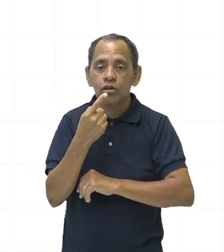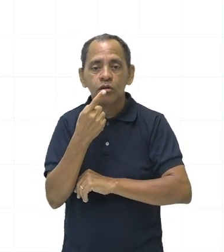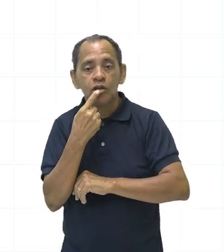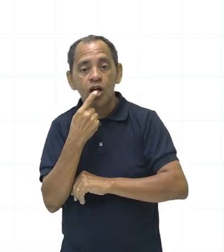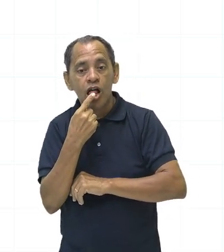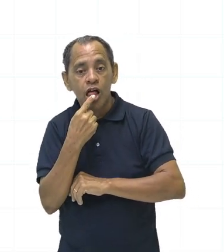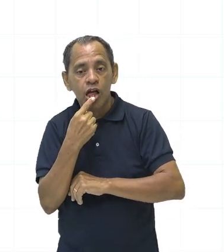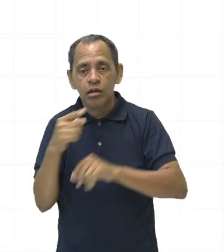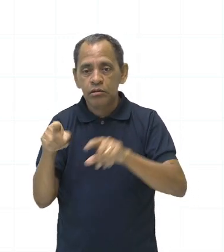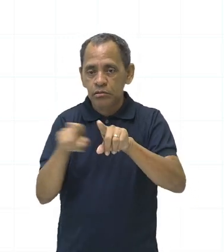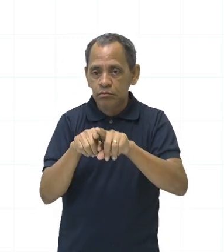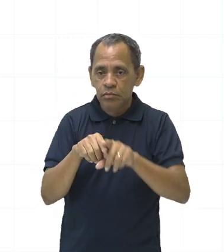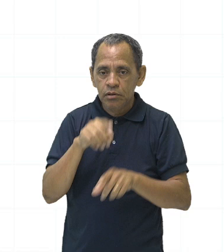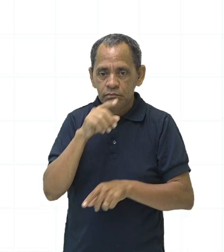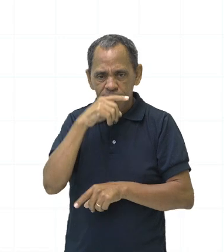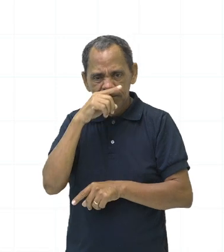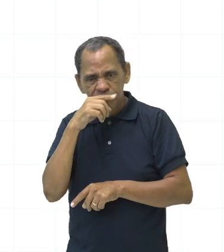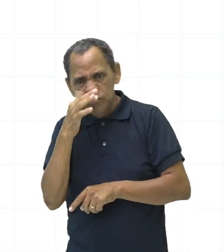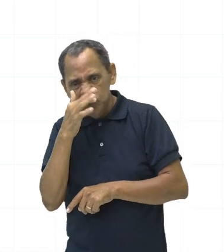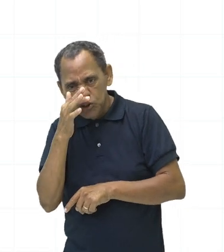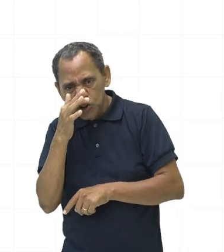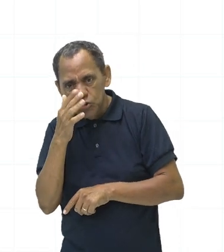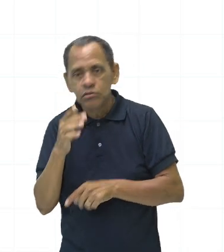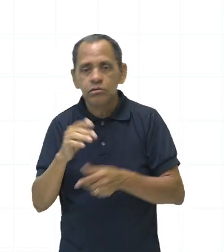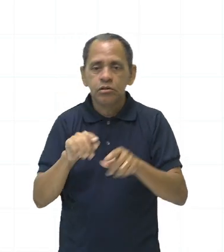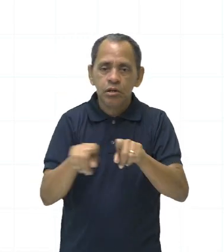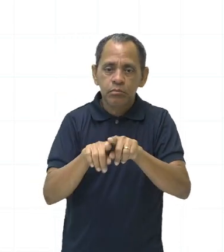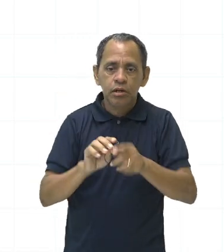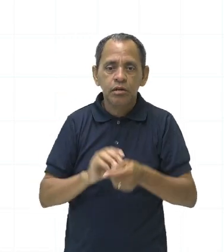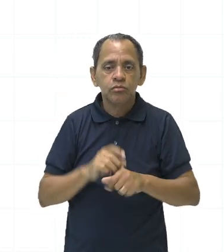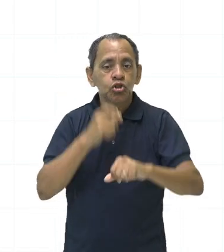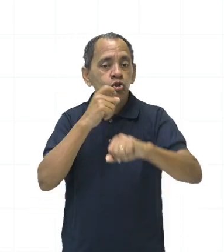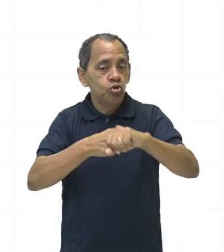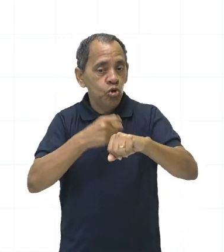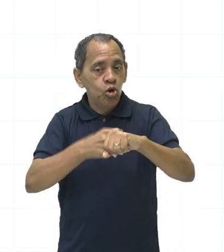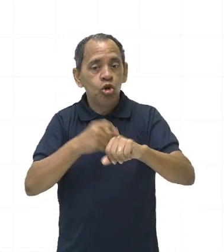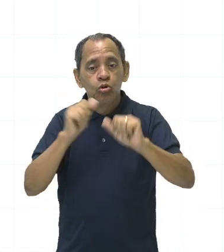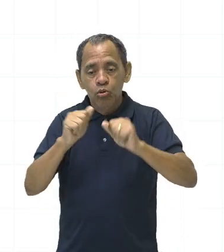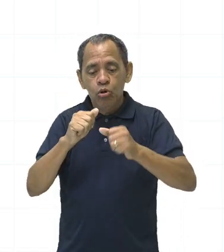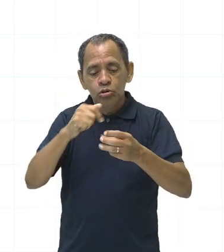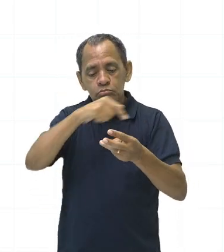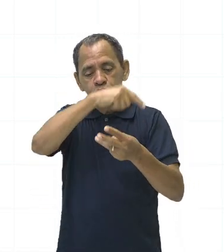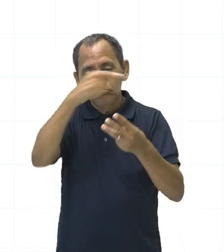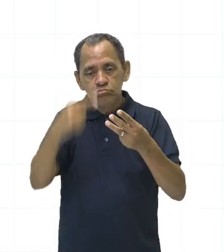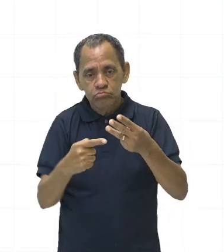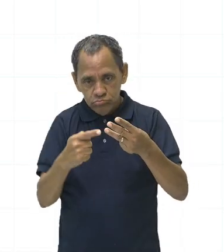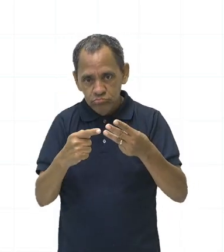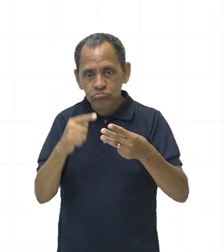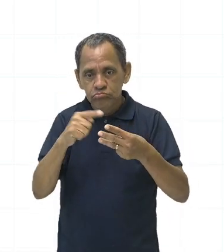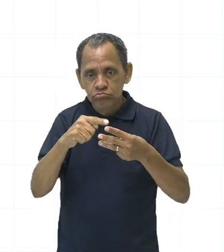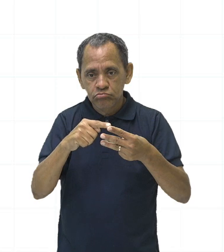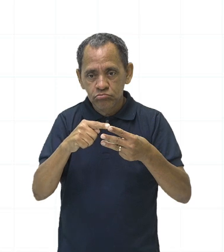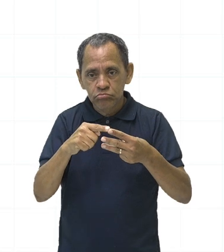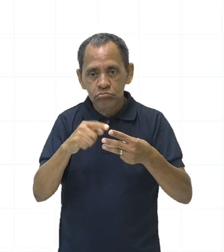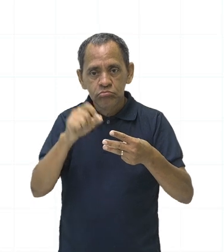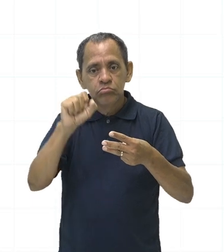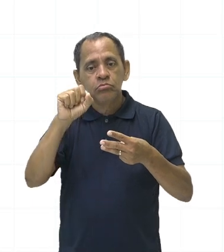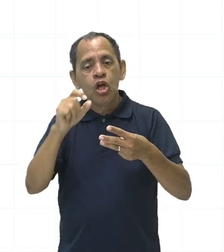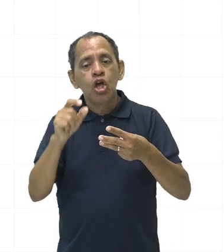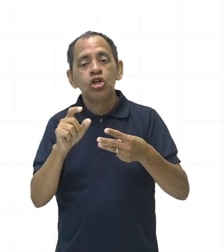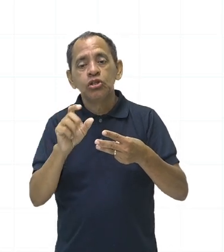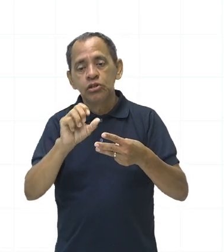odor, sólidos, que esses sólidos eles podem ser divididos em sólidos em suspensão ou